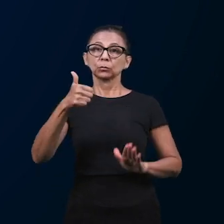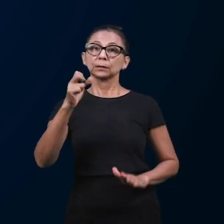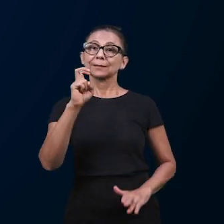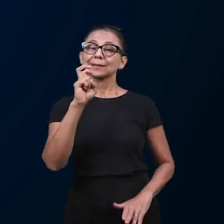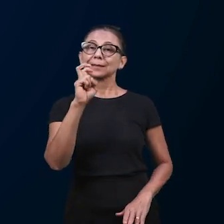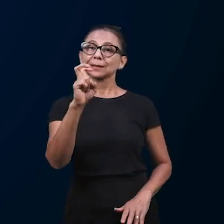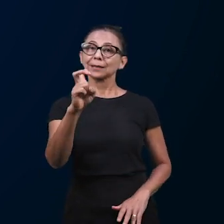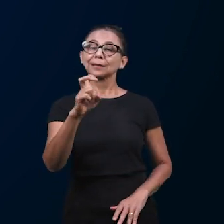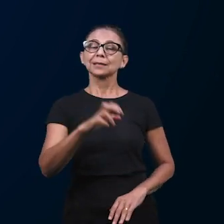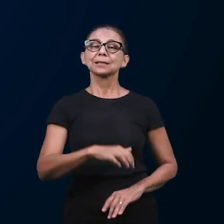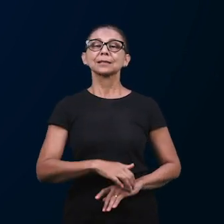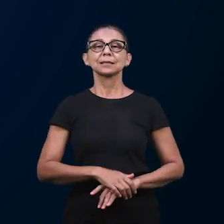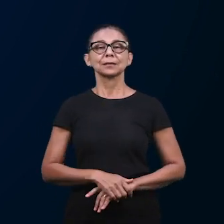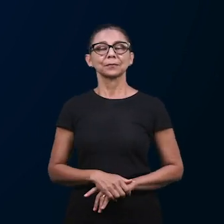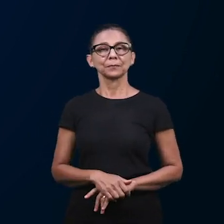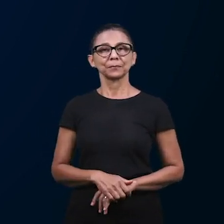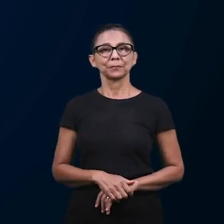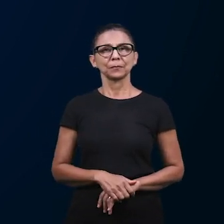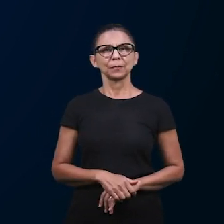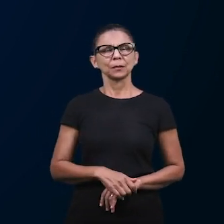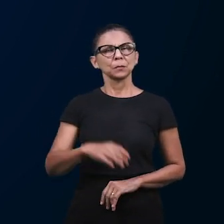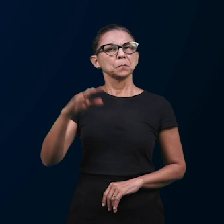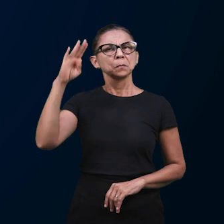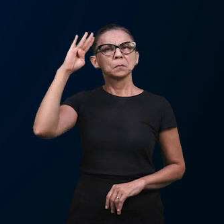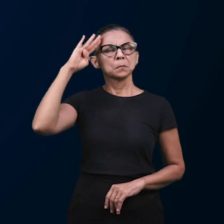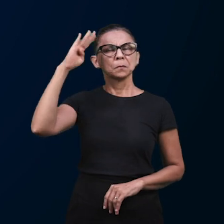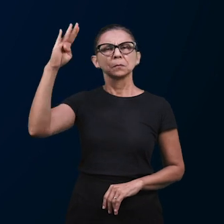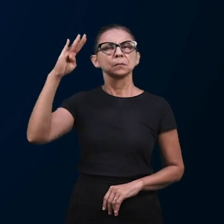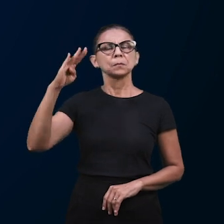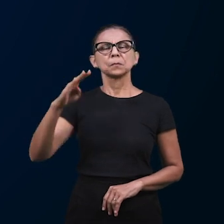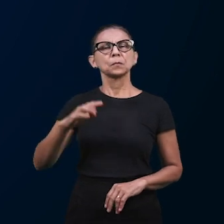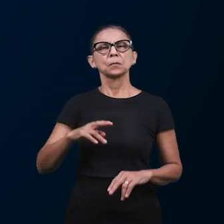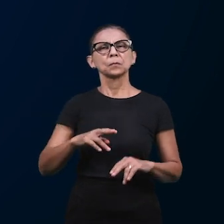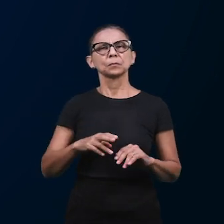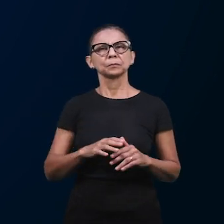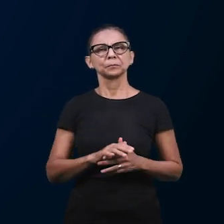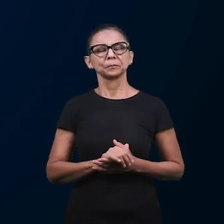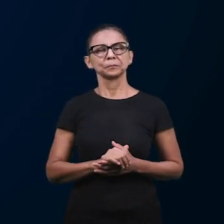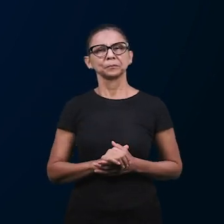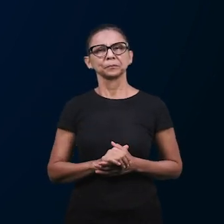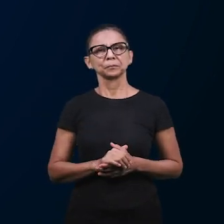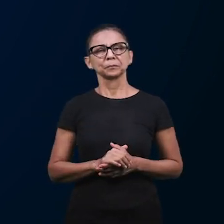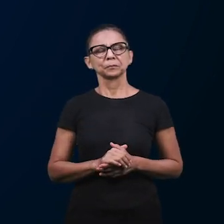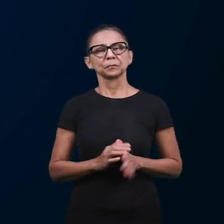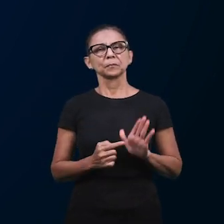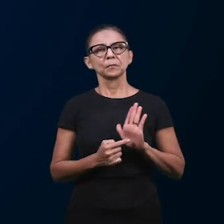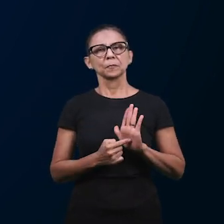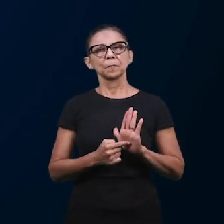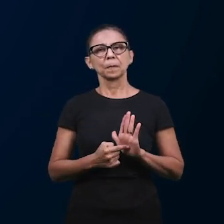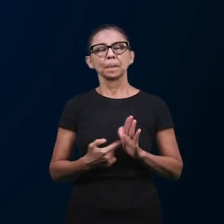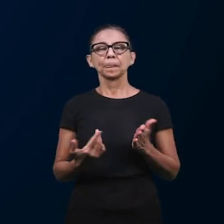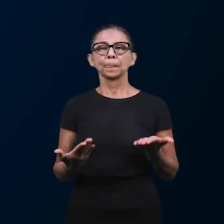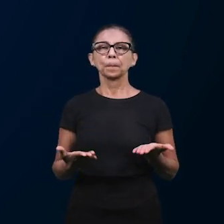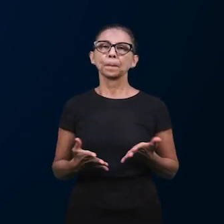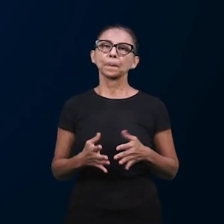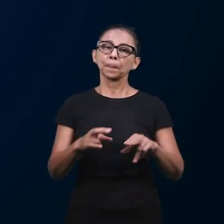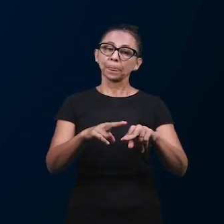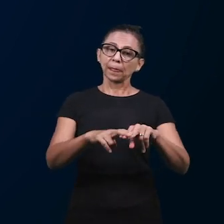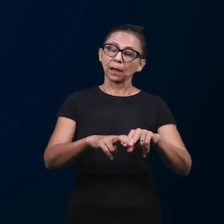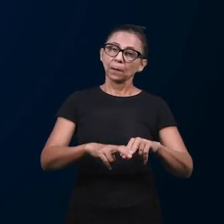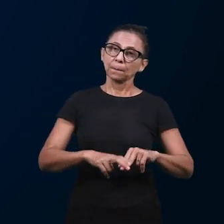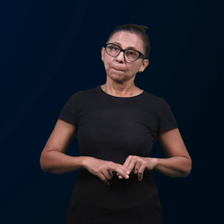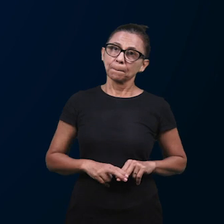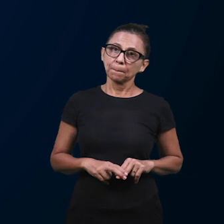15, como texto principal, que diz assim: e por